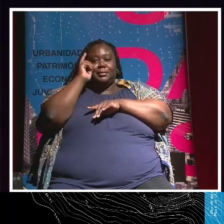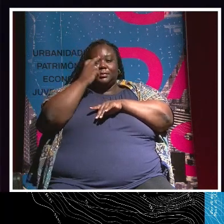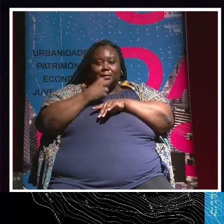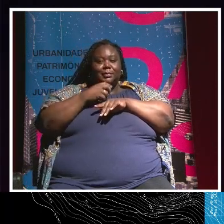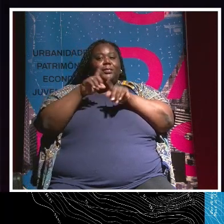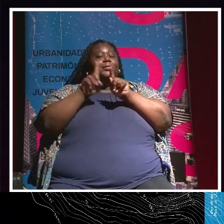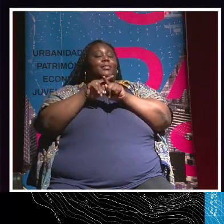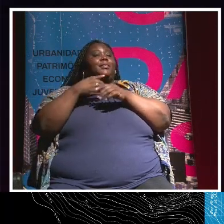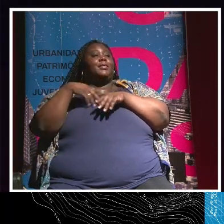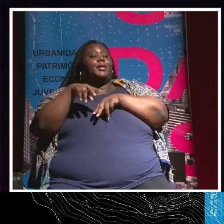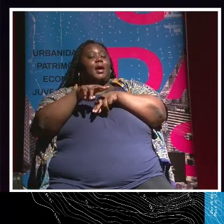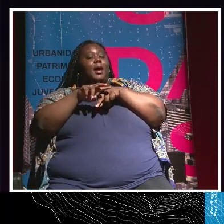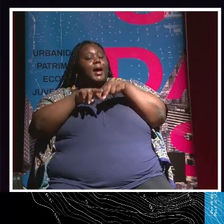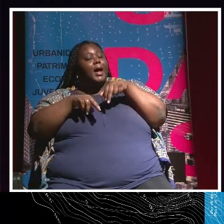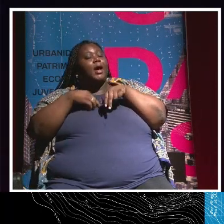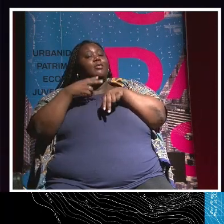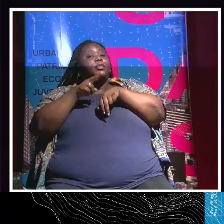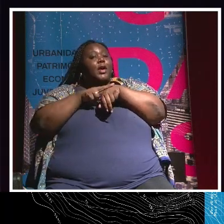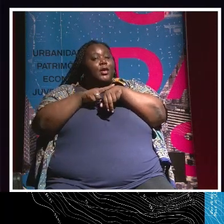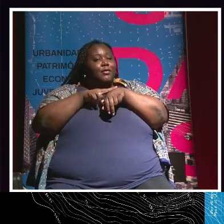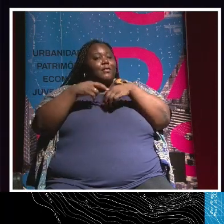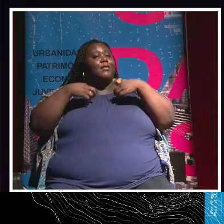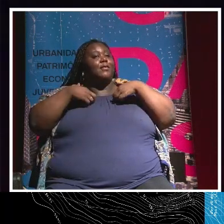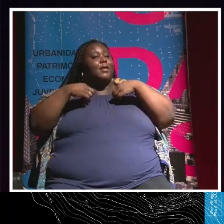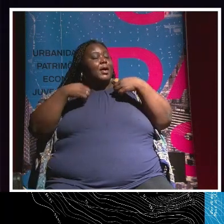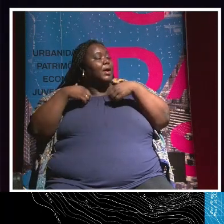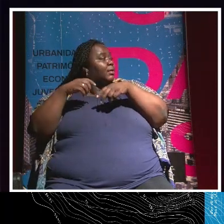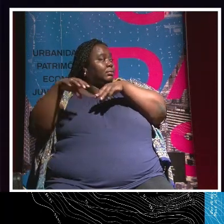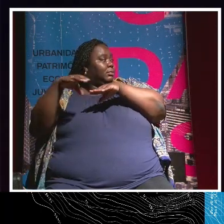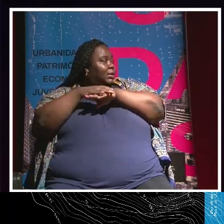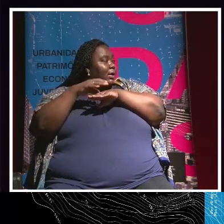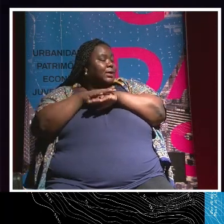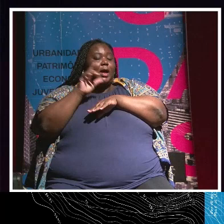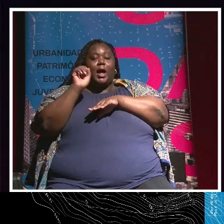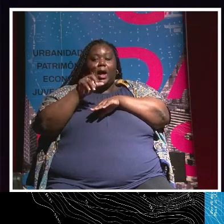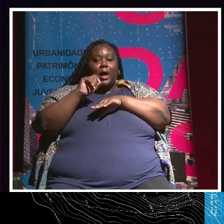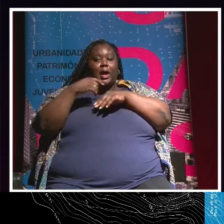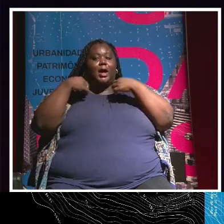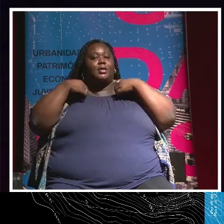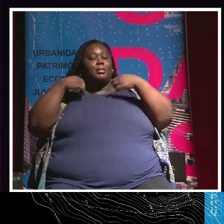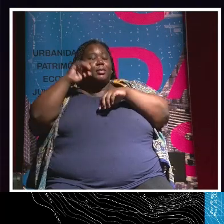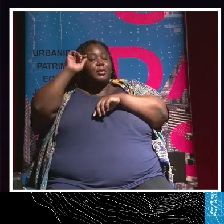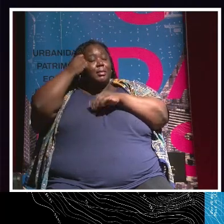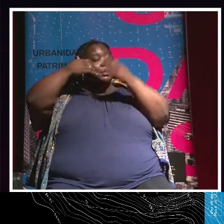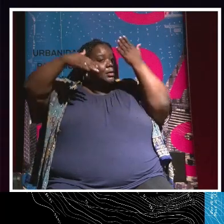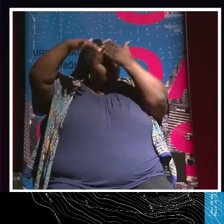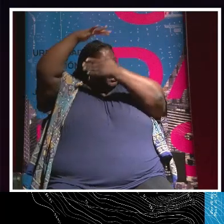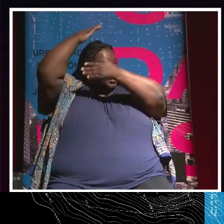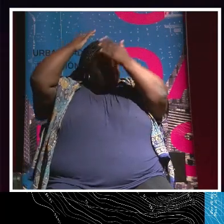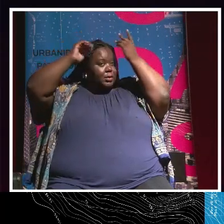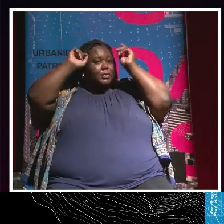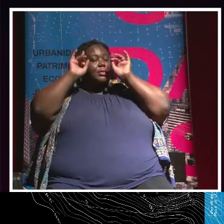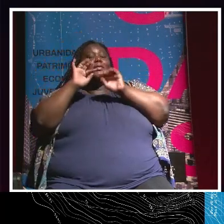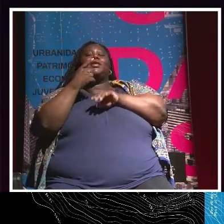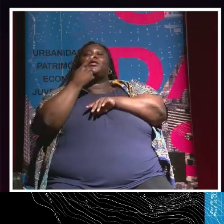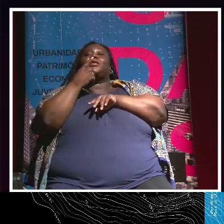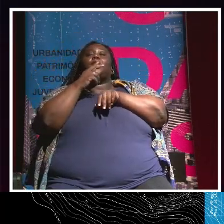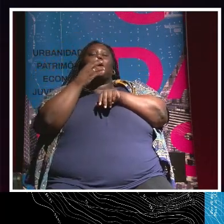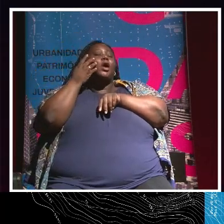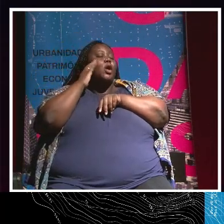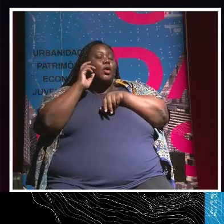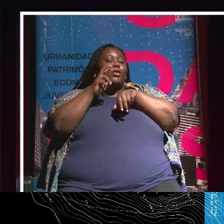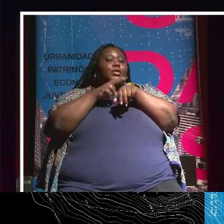verde, sapato azul marinho, uma blusa preta, um casaquinho preto com verde, turbante estampado nas cores